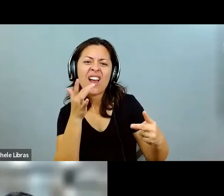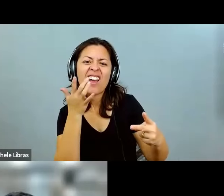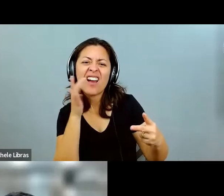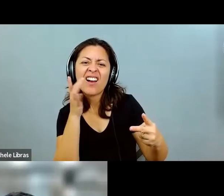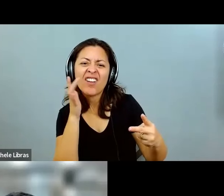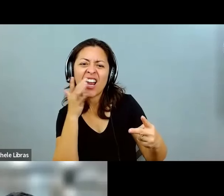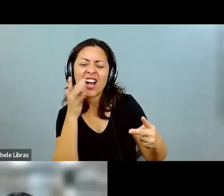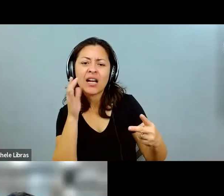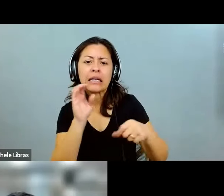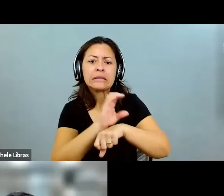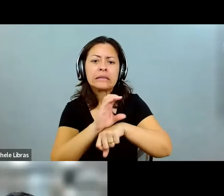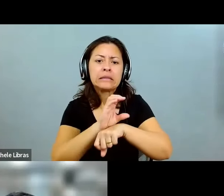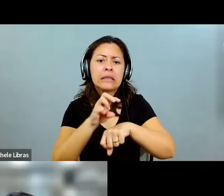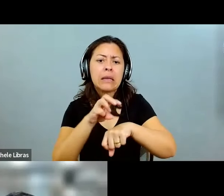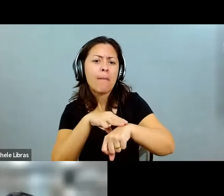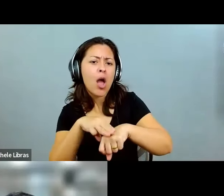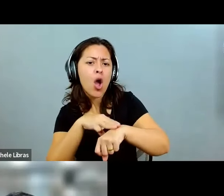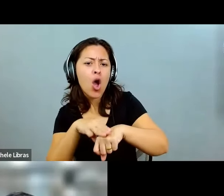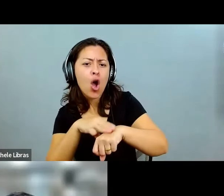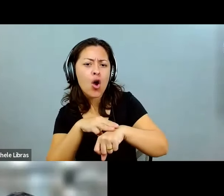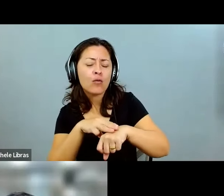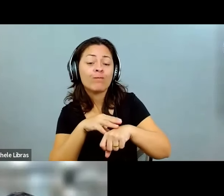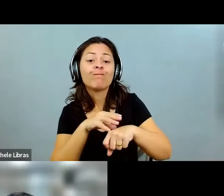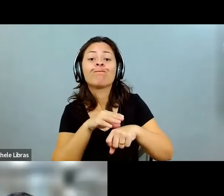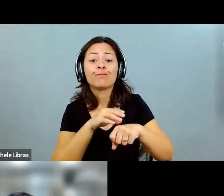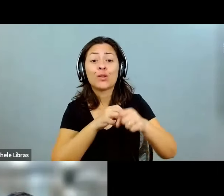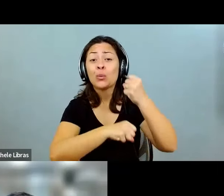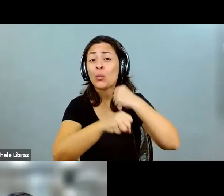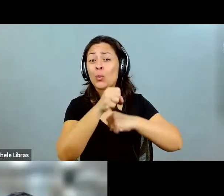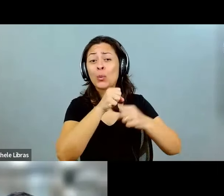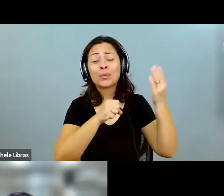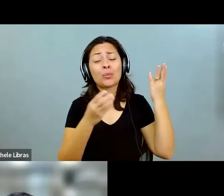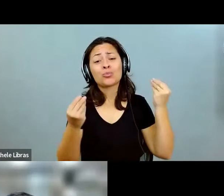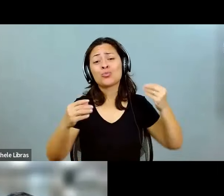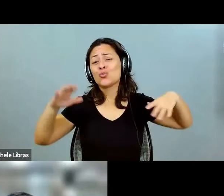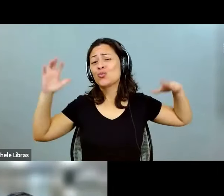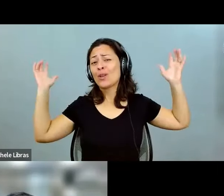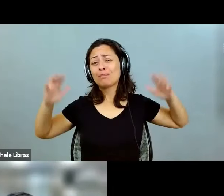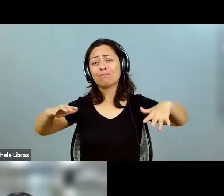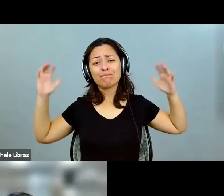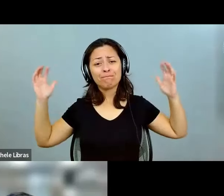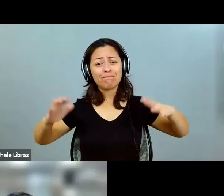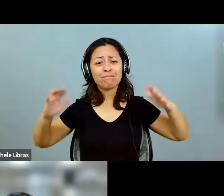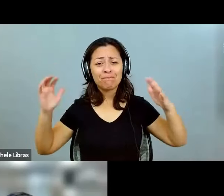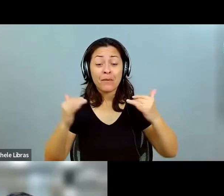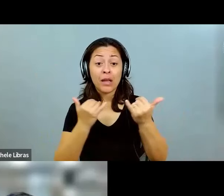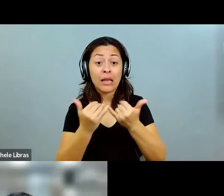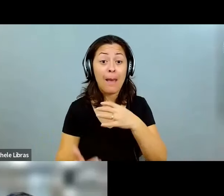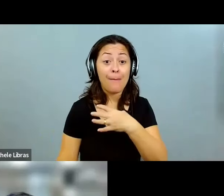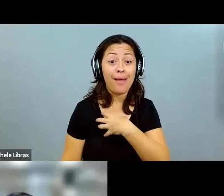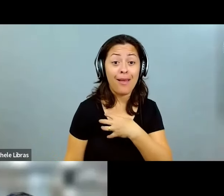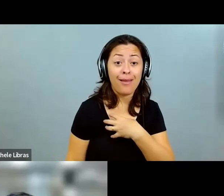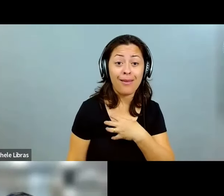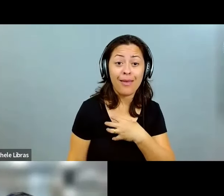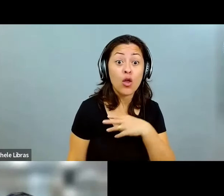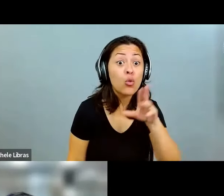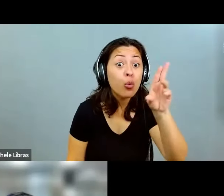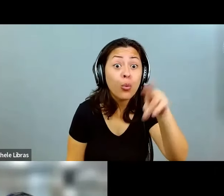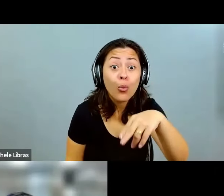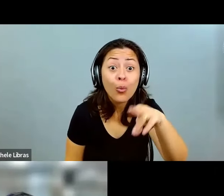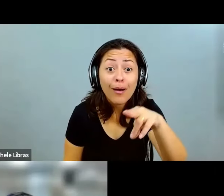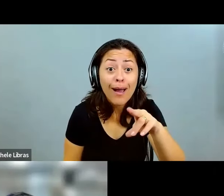é marrom e E aí o ano passado deu muita chuva e inclusive na Bahia deu chuva na coleta que nunca dá chuva na